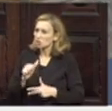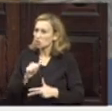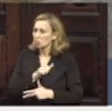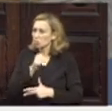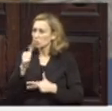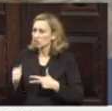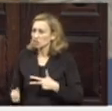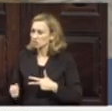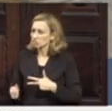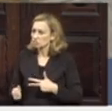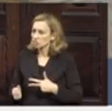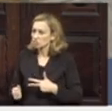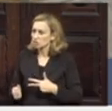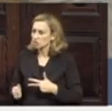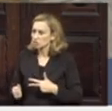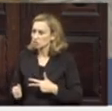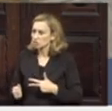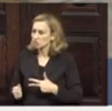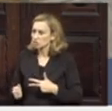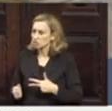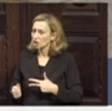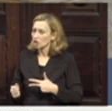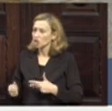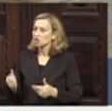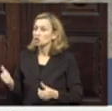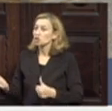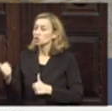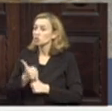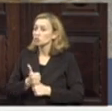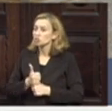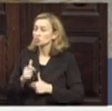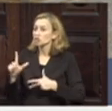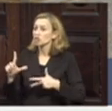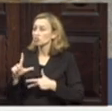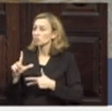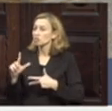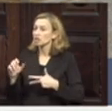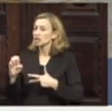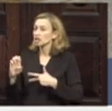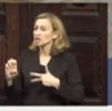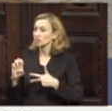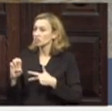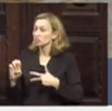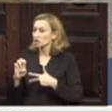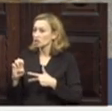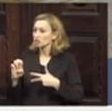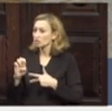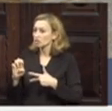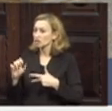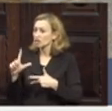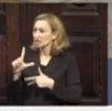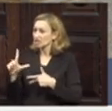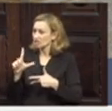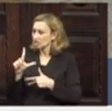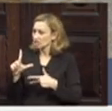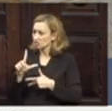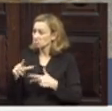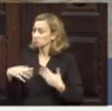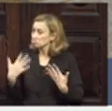que não tenho votado favoravelmente a indicação de diversos conselheiros por uma série